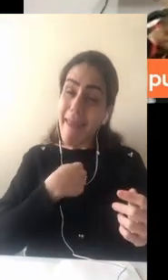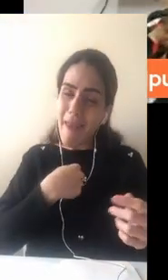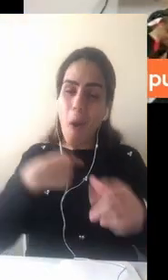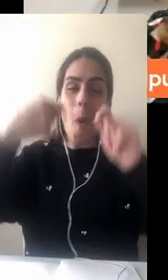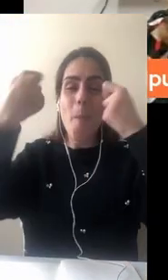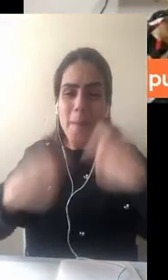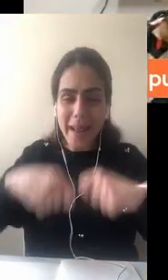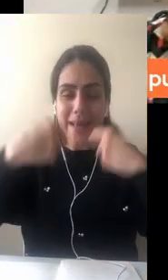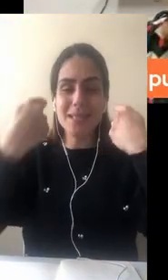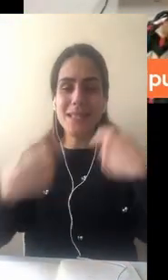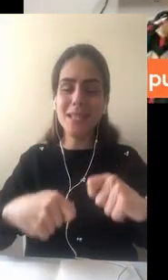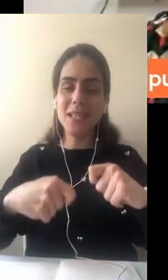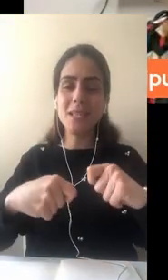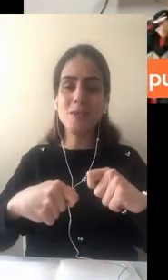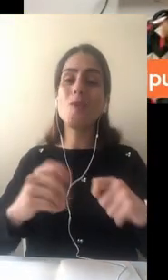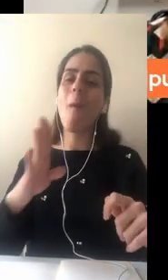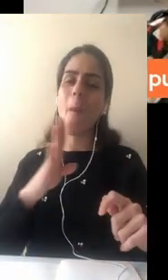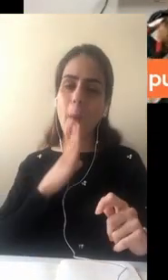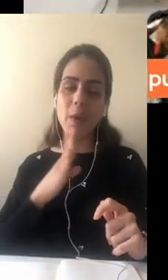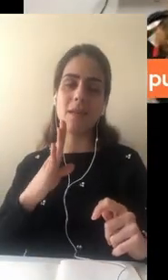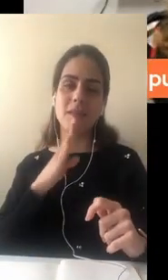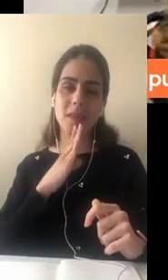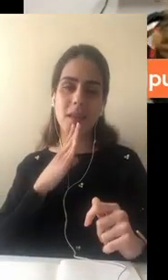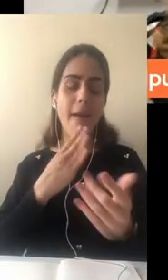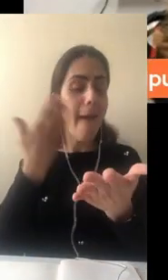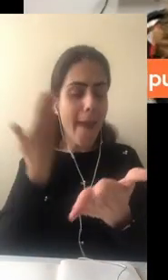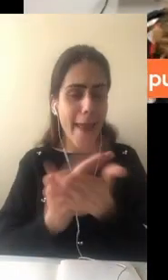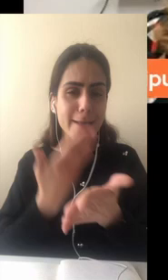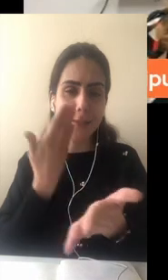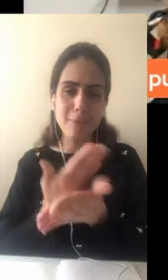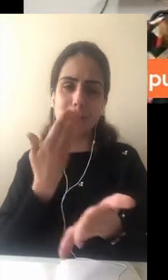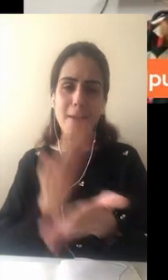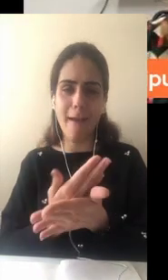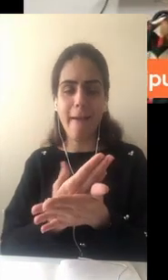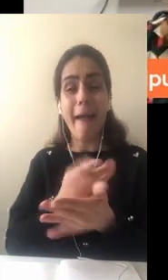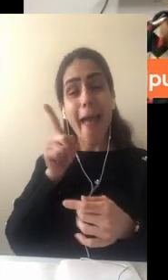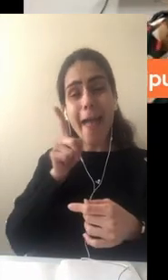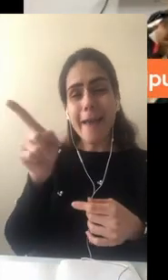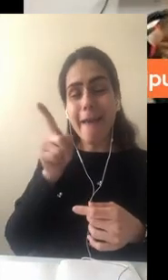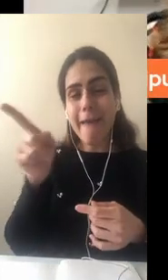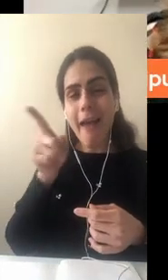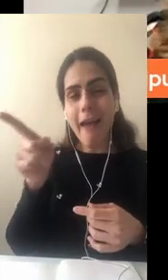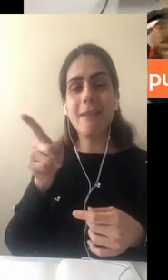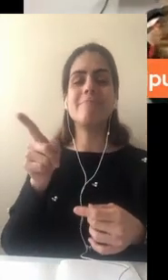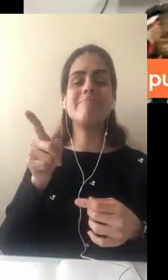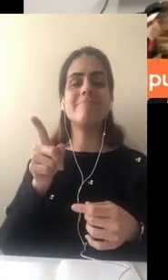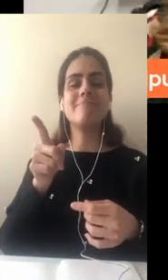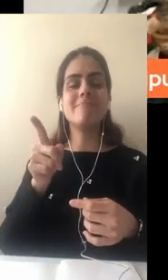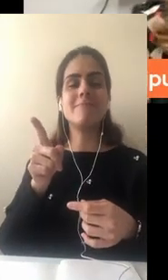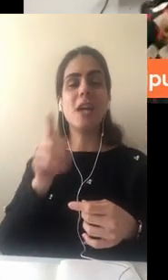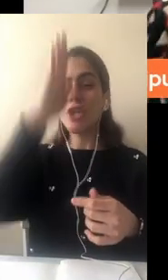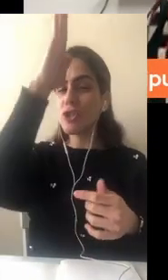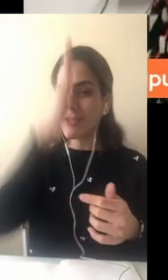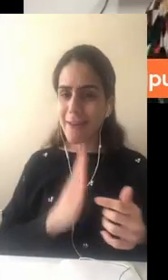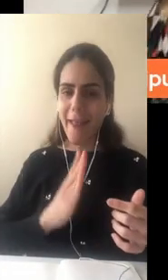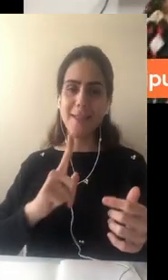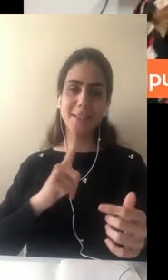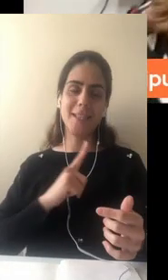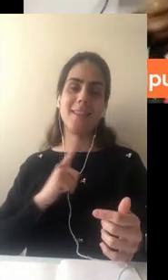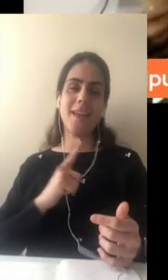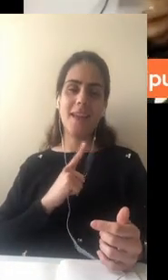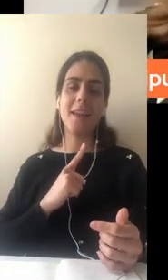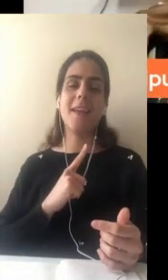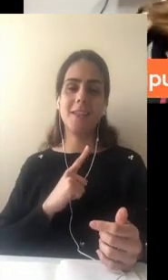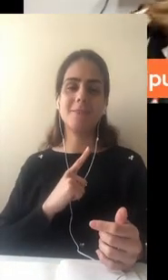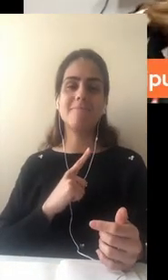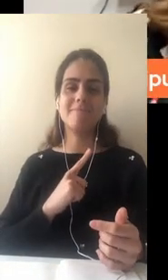atrás, a Cássia tem muita coisa gratuita, né? Precisa também, né, estar tendo